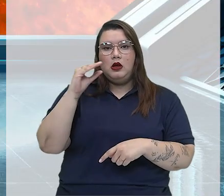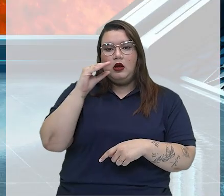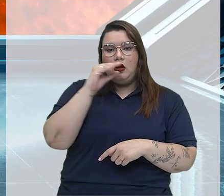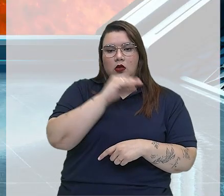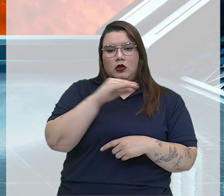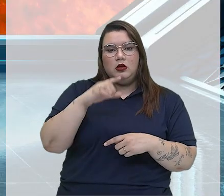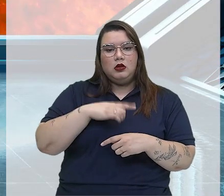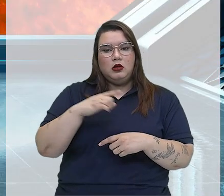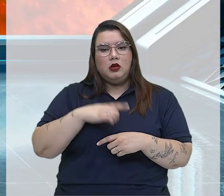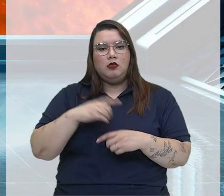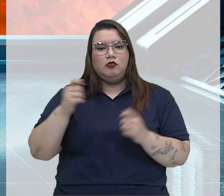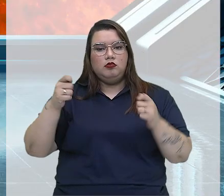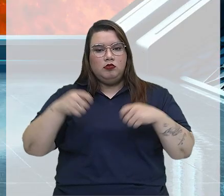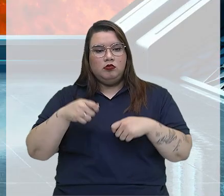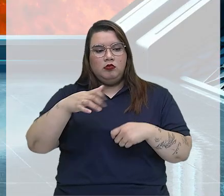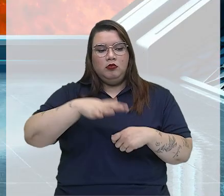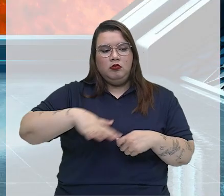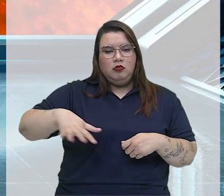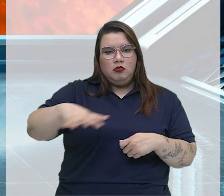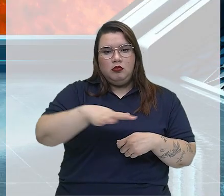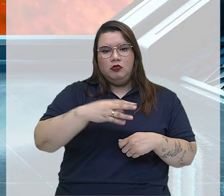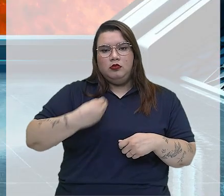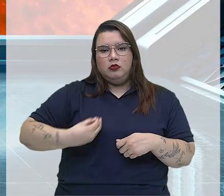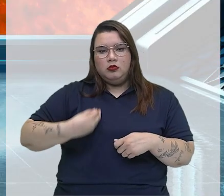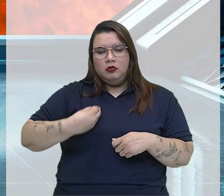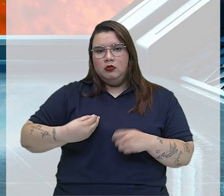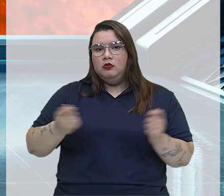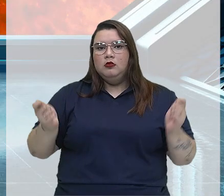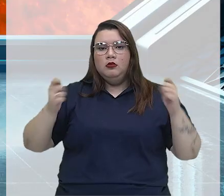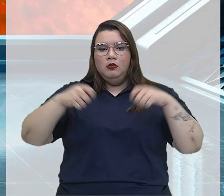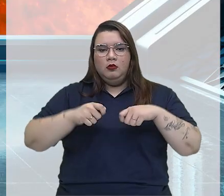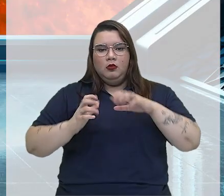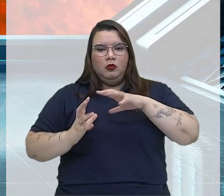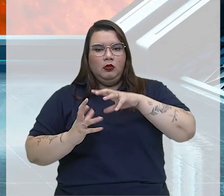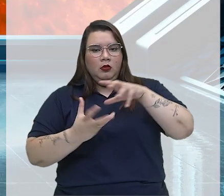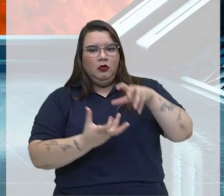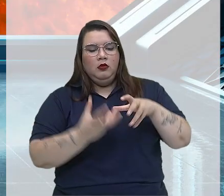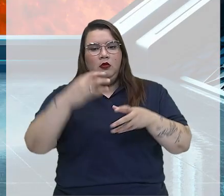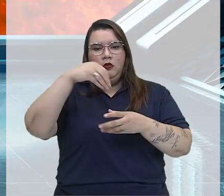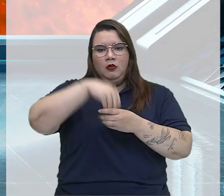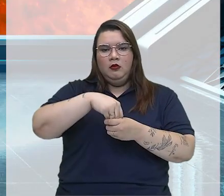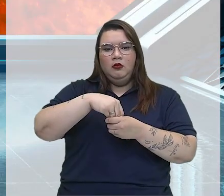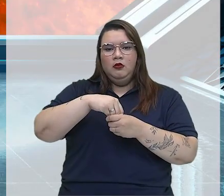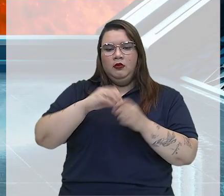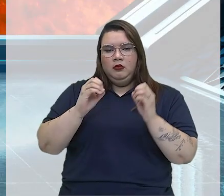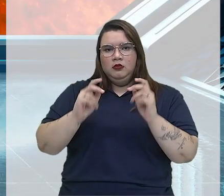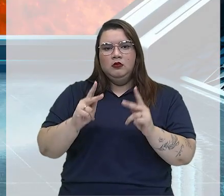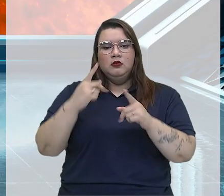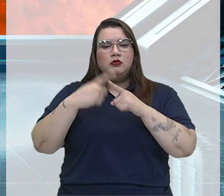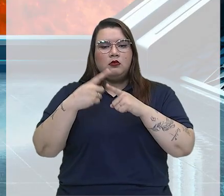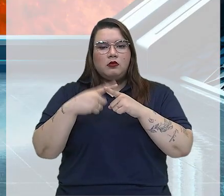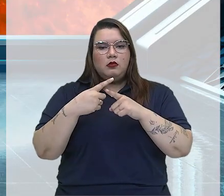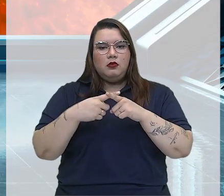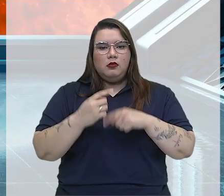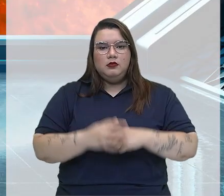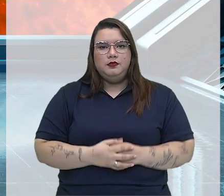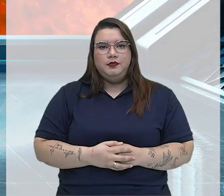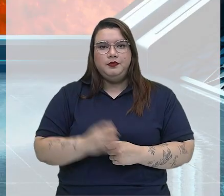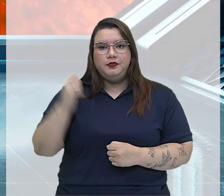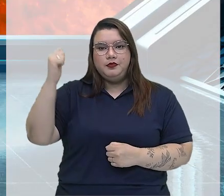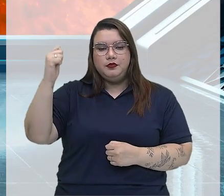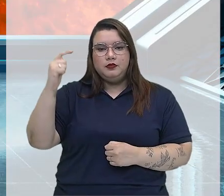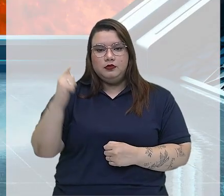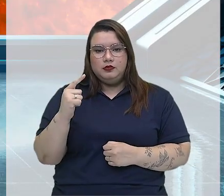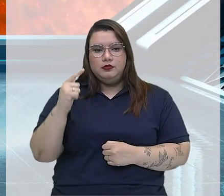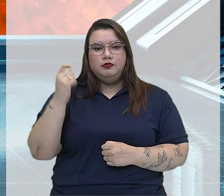esse calor se mantém aqui no nosso planeta, fazendo com que haja vida, com que se mantenha tendo vida. Porque, olha só, o